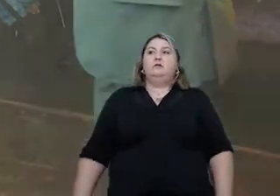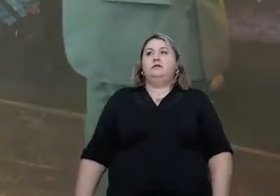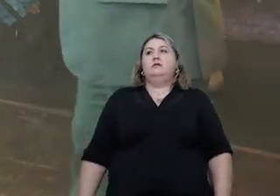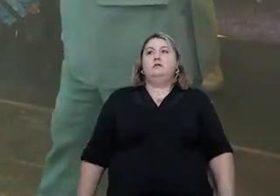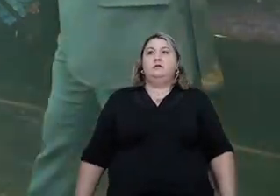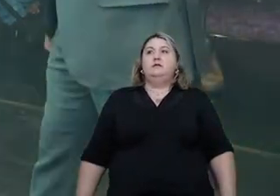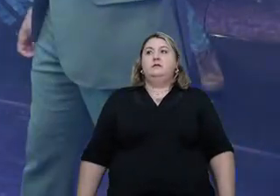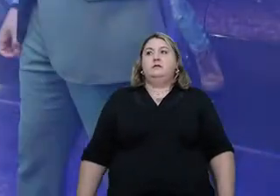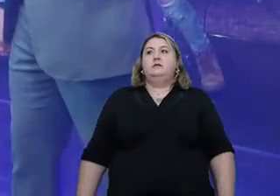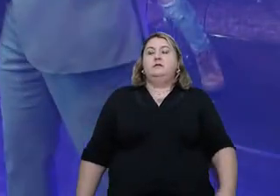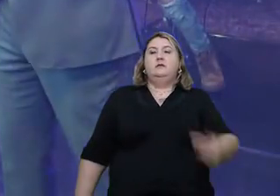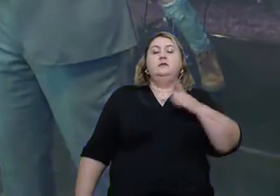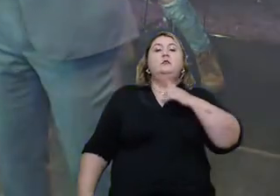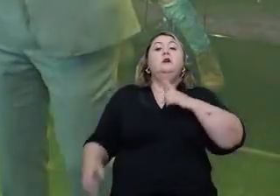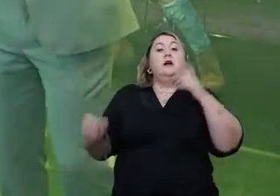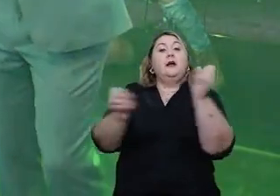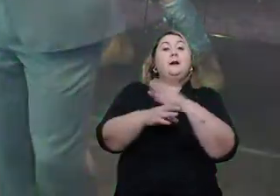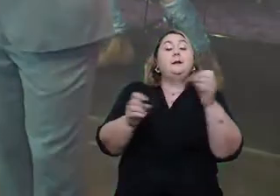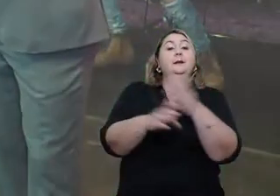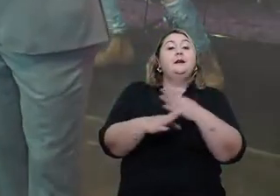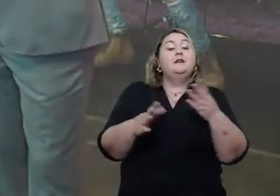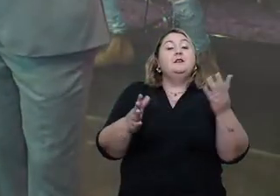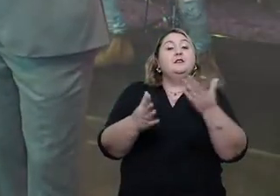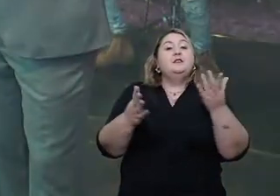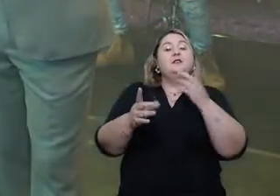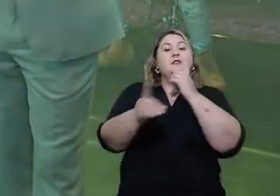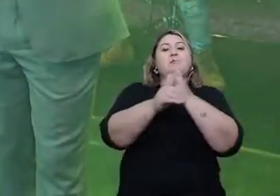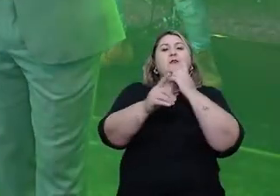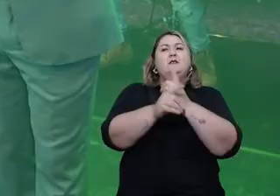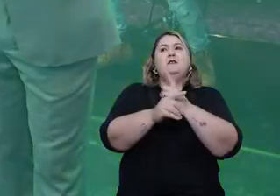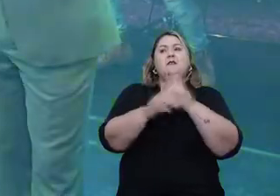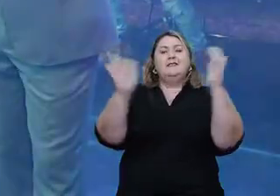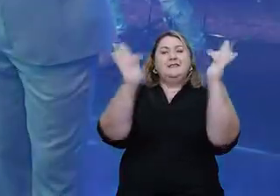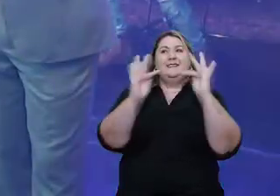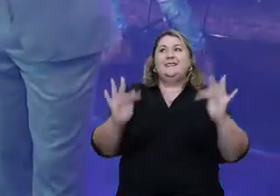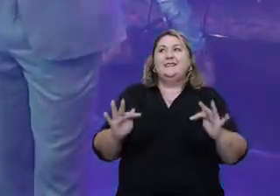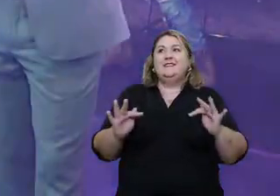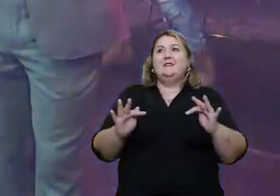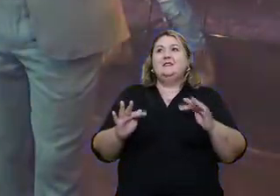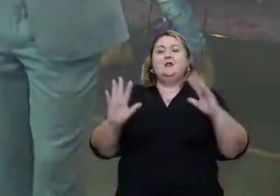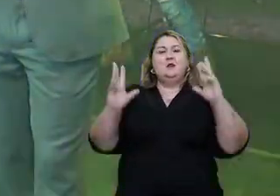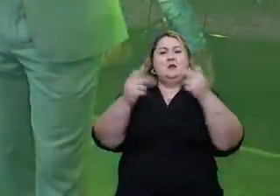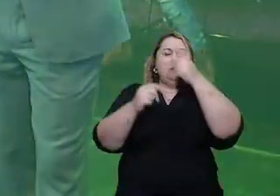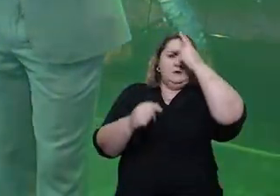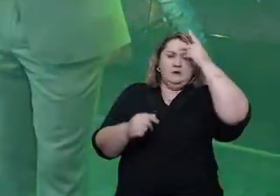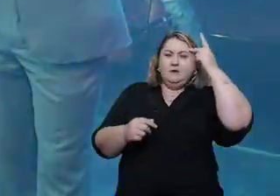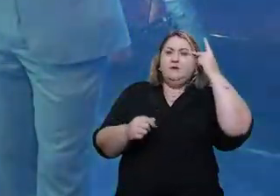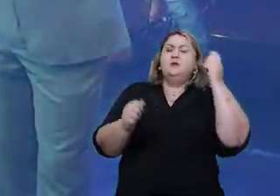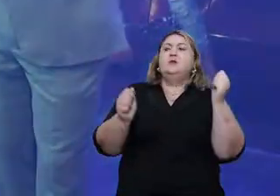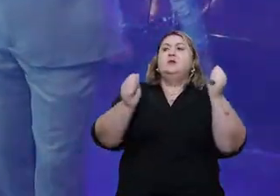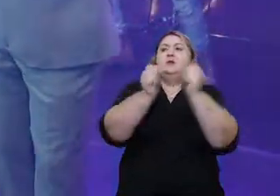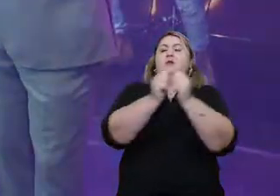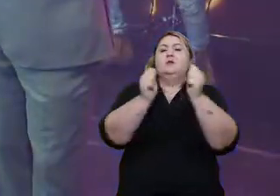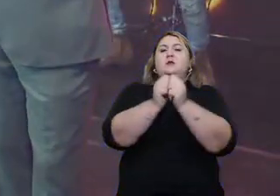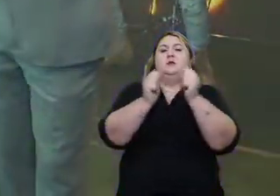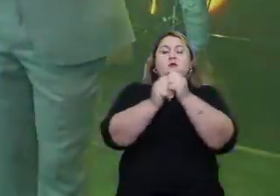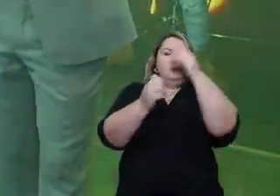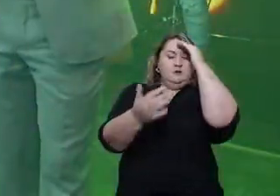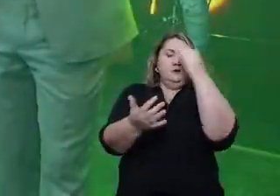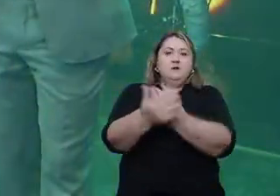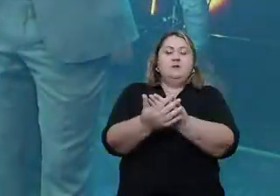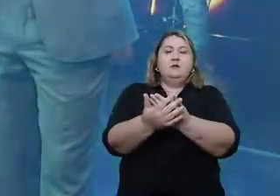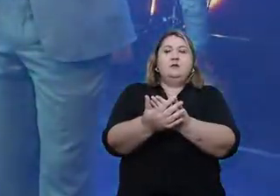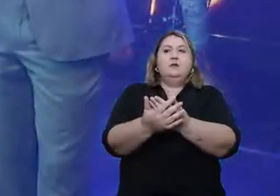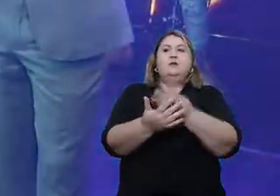É dessa forma que vamos terminando mais esse encontro feliz. Com todas as pessoas aqui juntas,